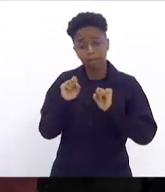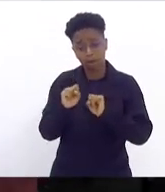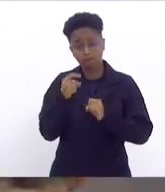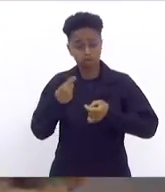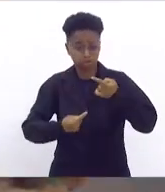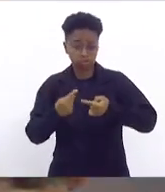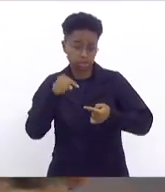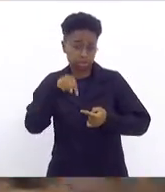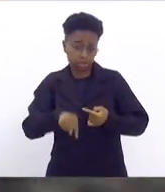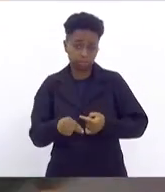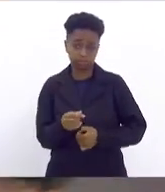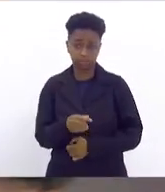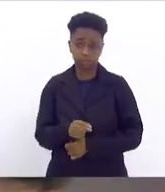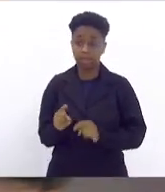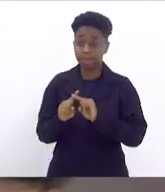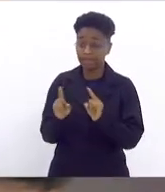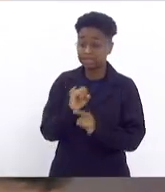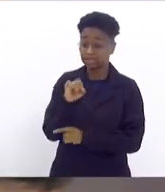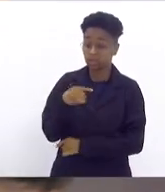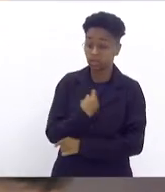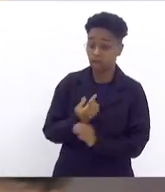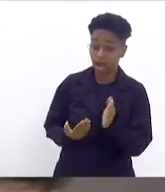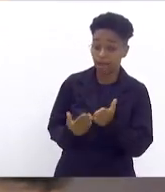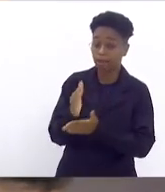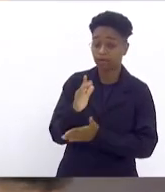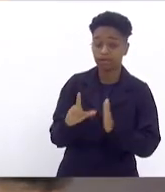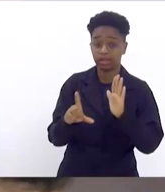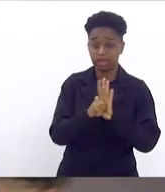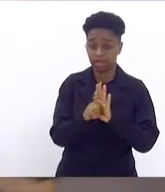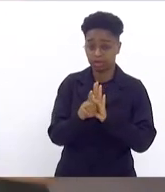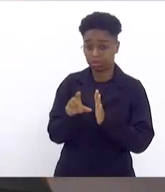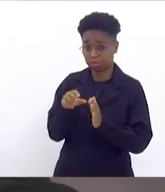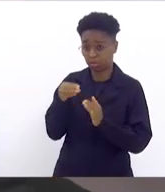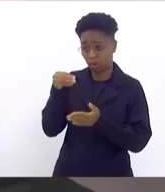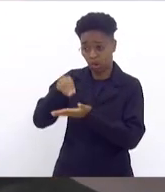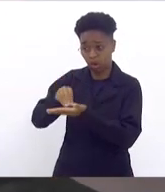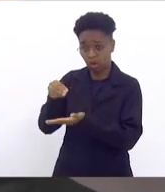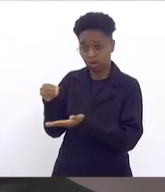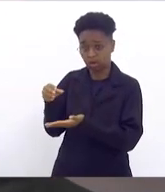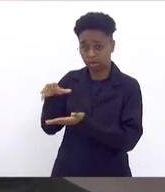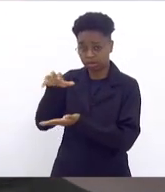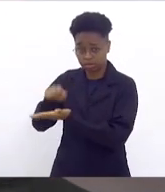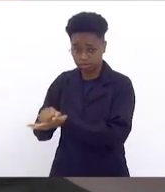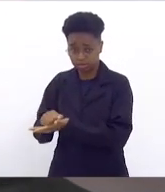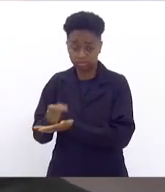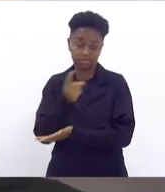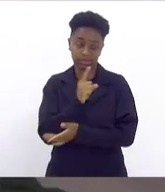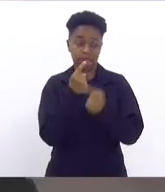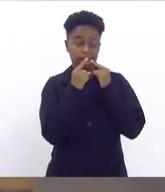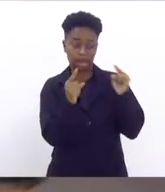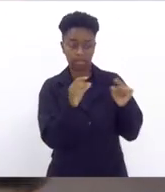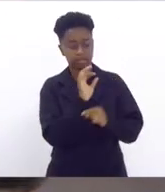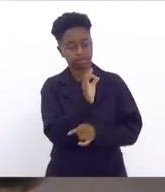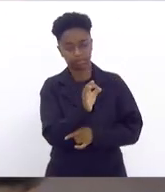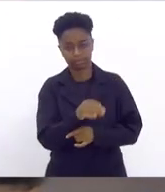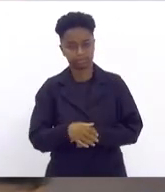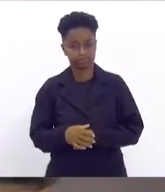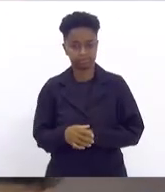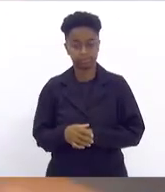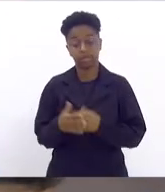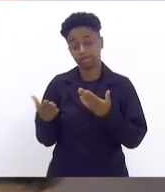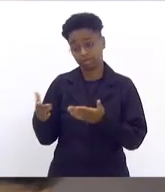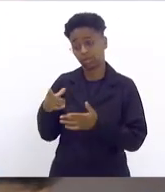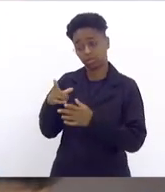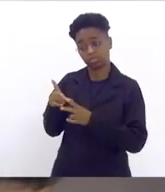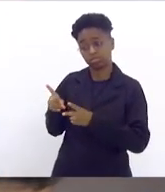É evidente mesmo que quando a gente aprova uma lei, eles incluem no livro de tombo? Eles não incluem, eles contestam. Então, mas aí fica pertinente o texto